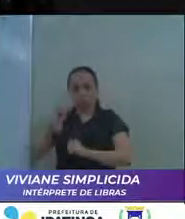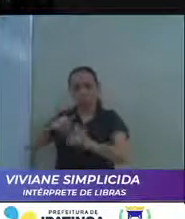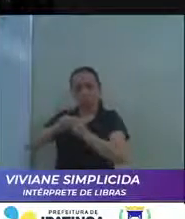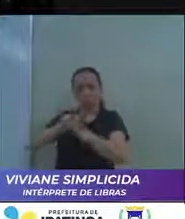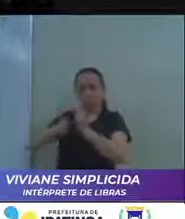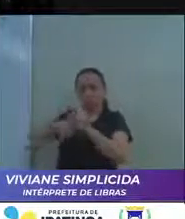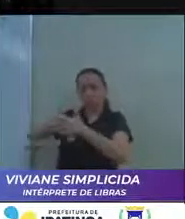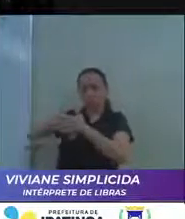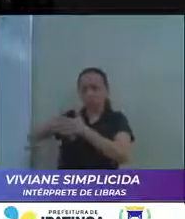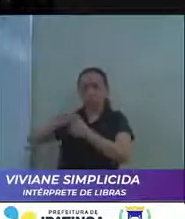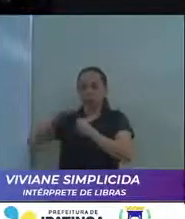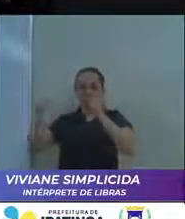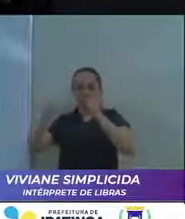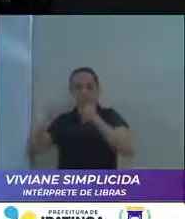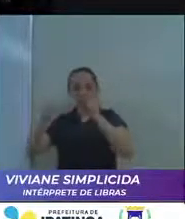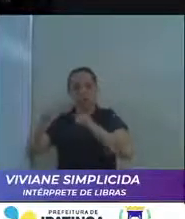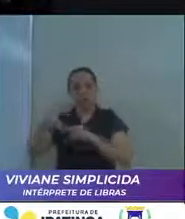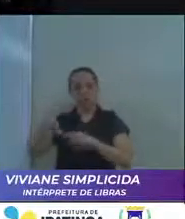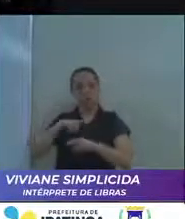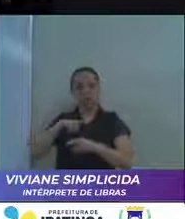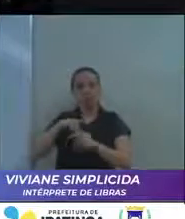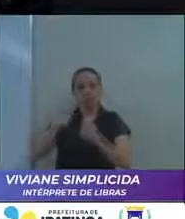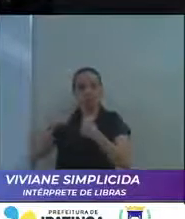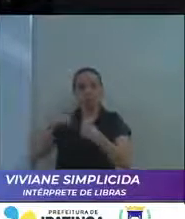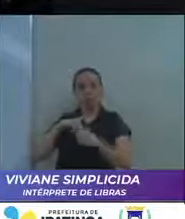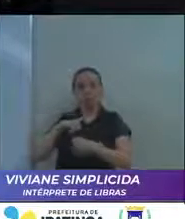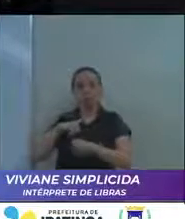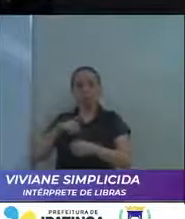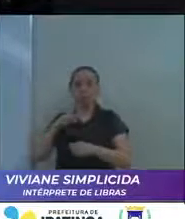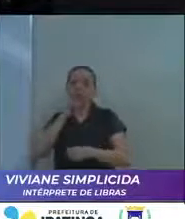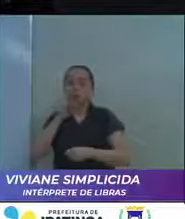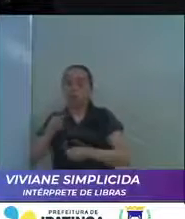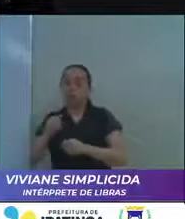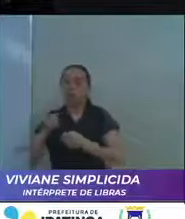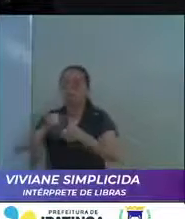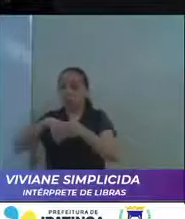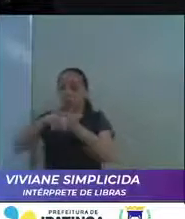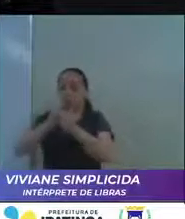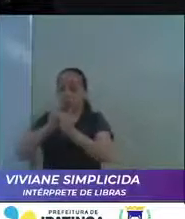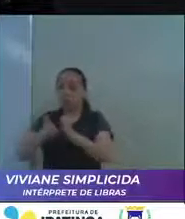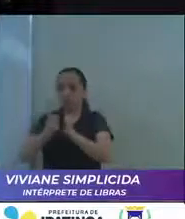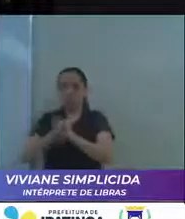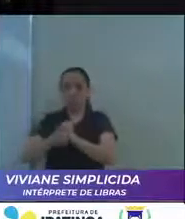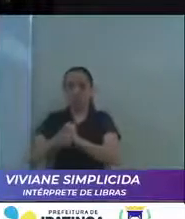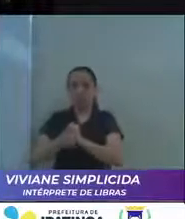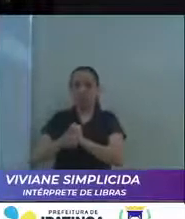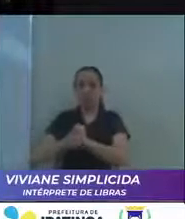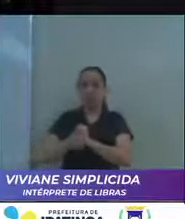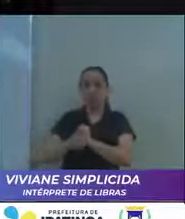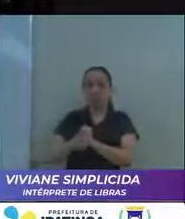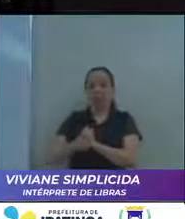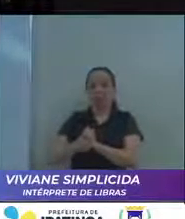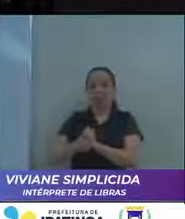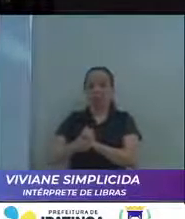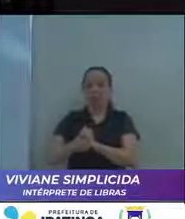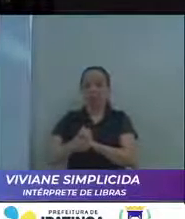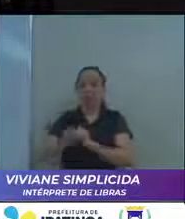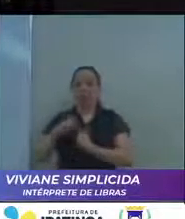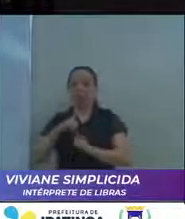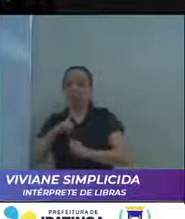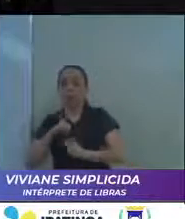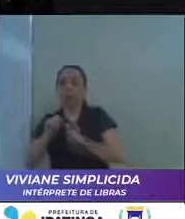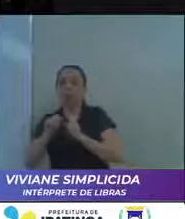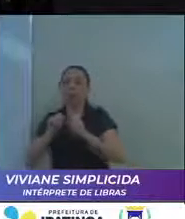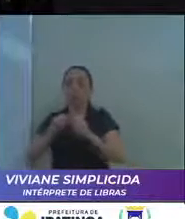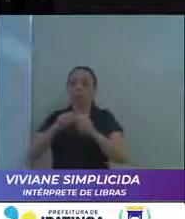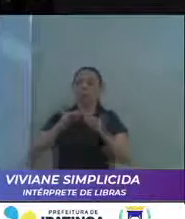garganta. Então, eu preciso ter... Um jogador de futebol, ele precisa ter um preparo antes dele entrar em campo. Ele precisa ter o treino,